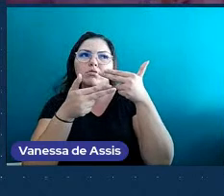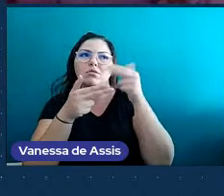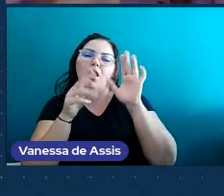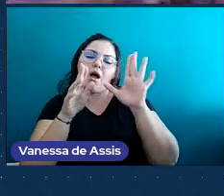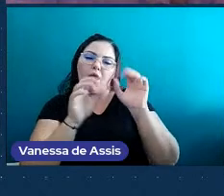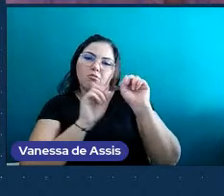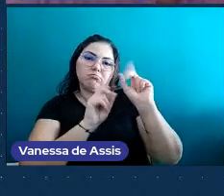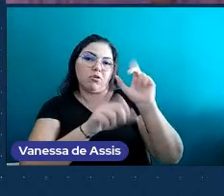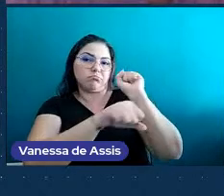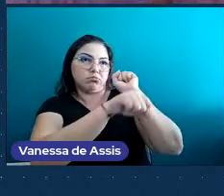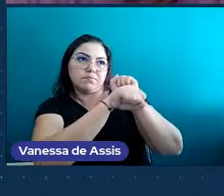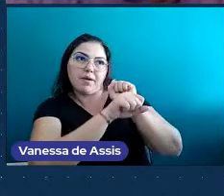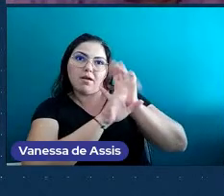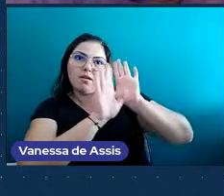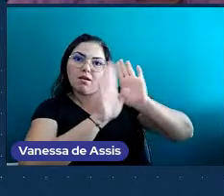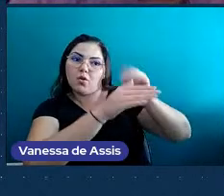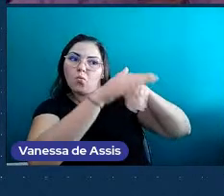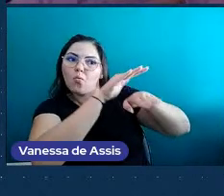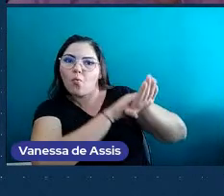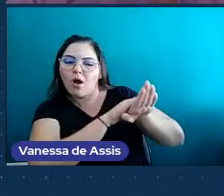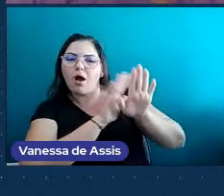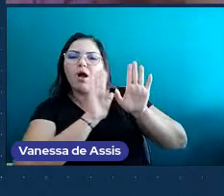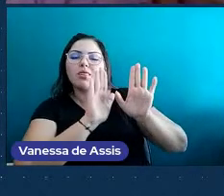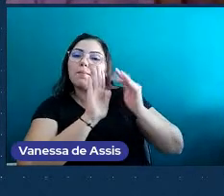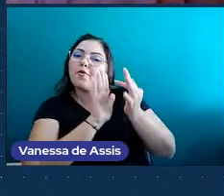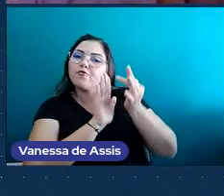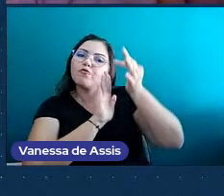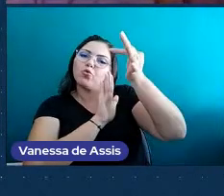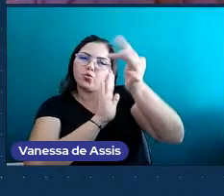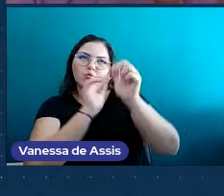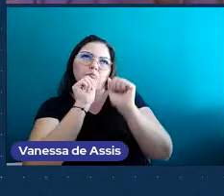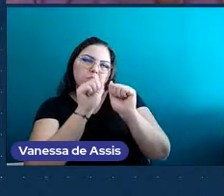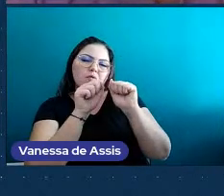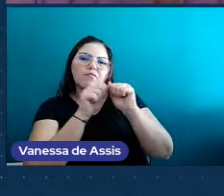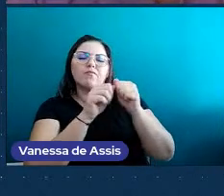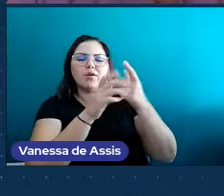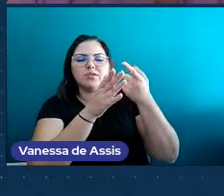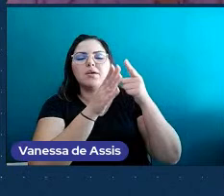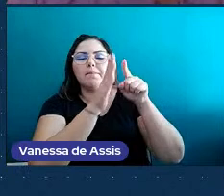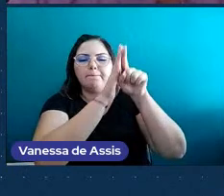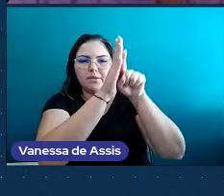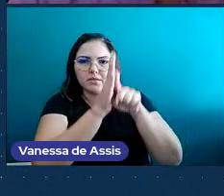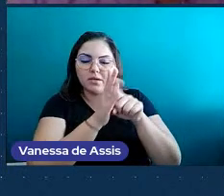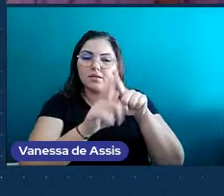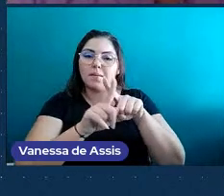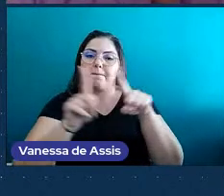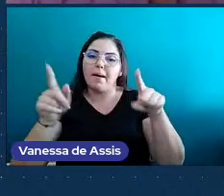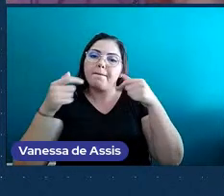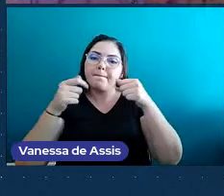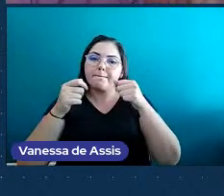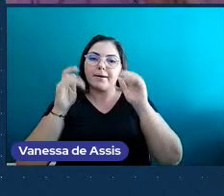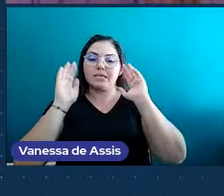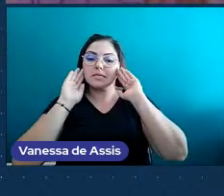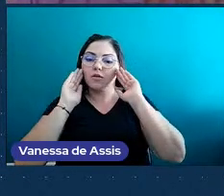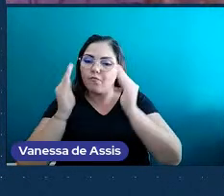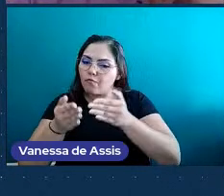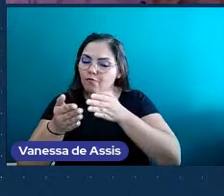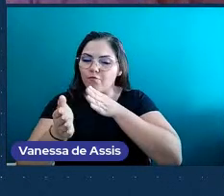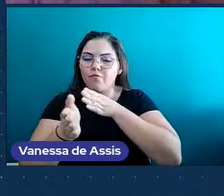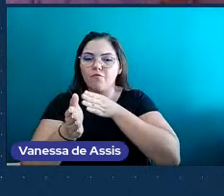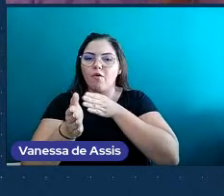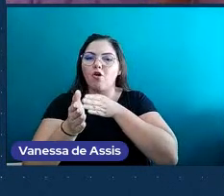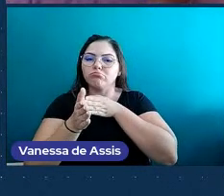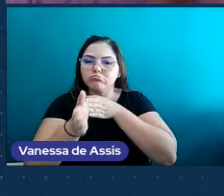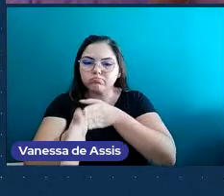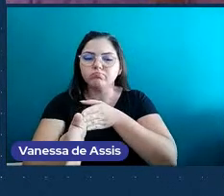propôs nesse projeto atual, tá? Então, respondendo essa pergunta, a gente elabora um projeto de pesquisa para poder